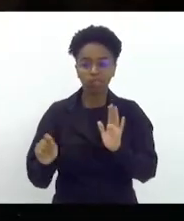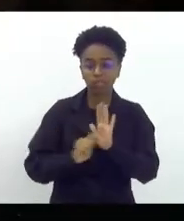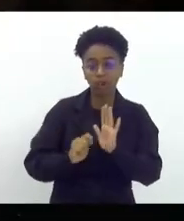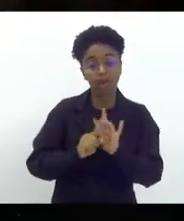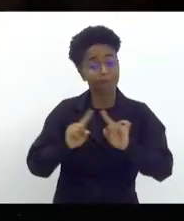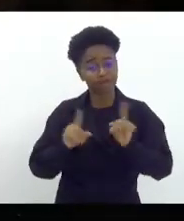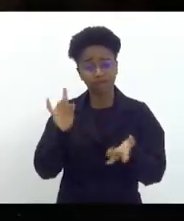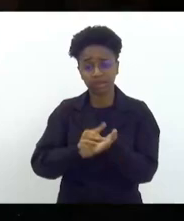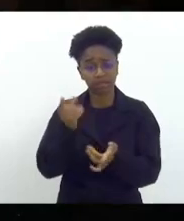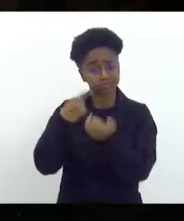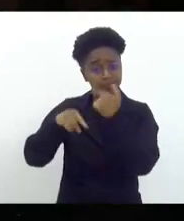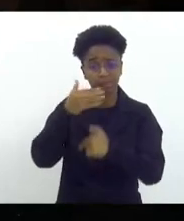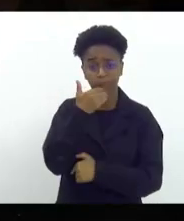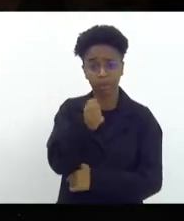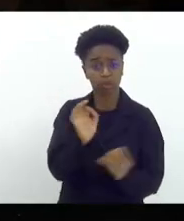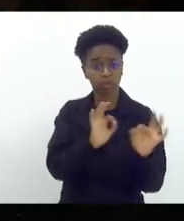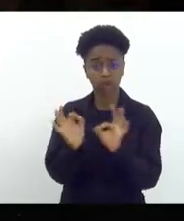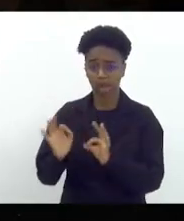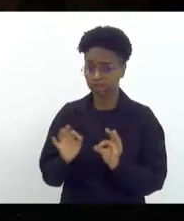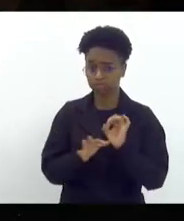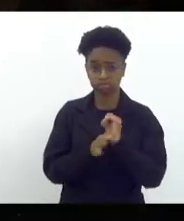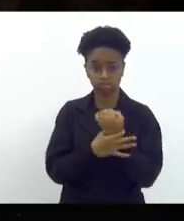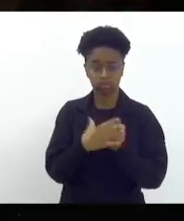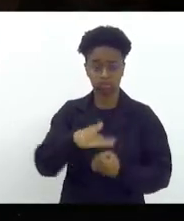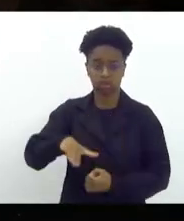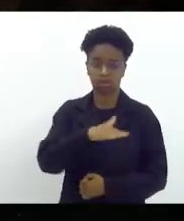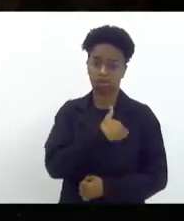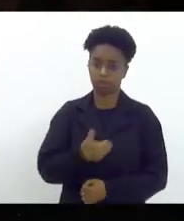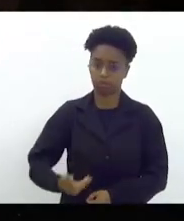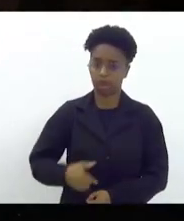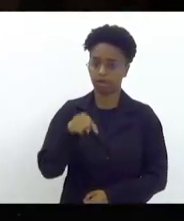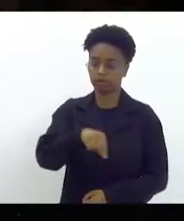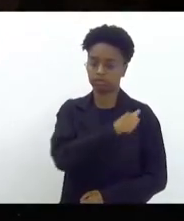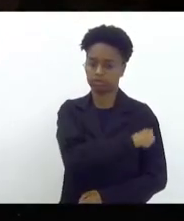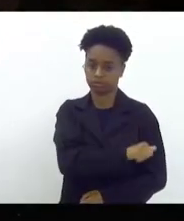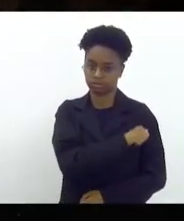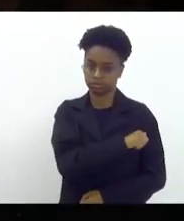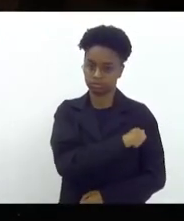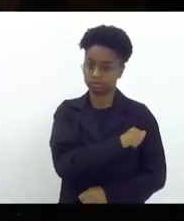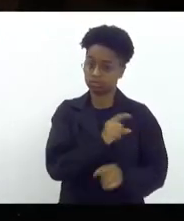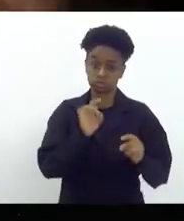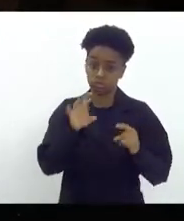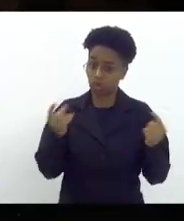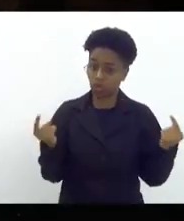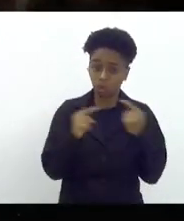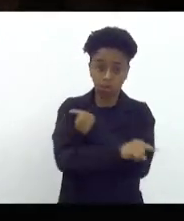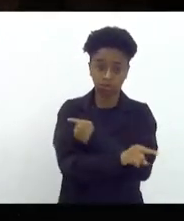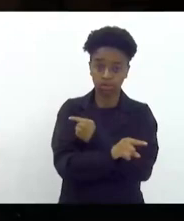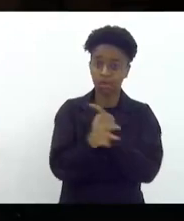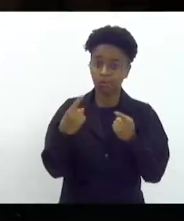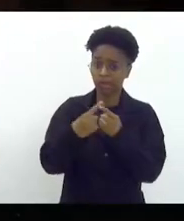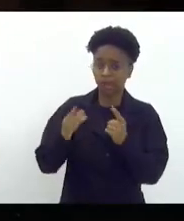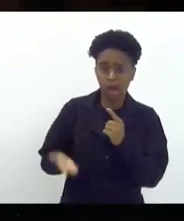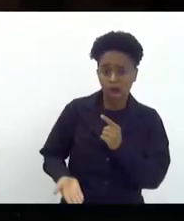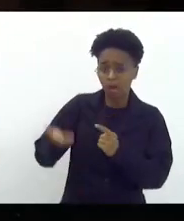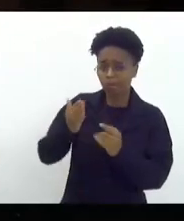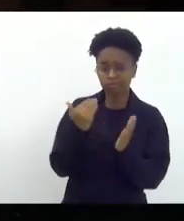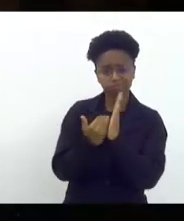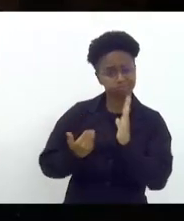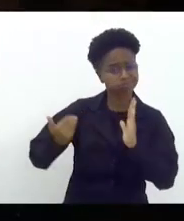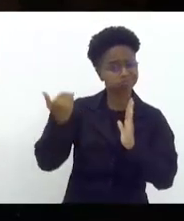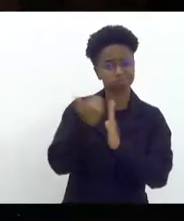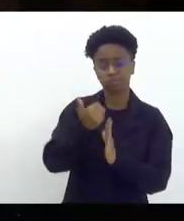efetiva melhora nascer nos índices de Segurança Pública aqui do Rio de Janeiro muito pelo contrário um aumento sistemático